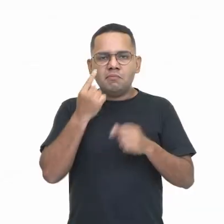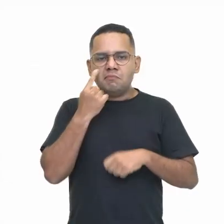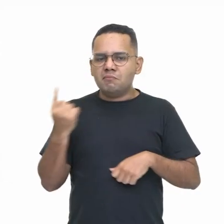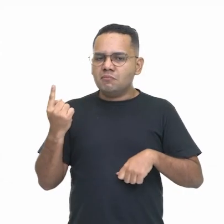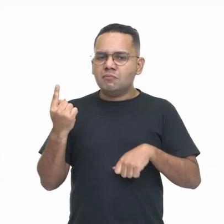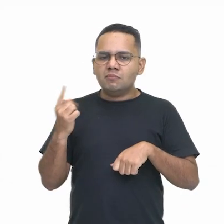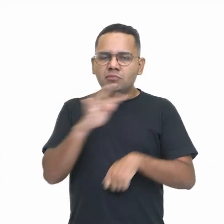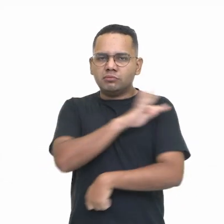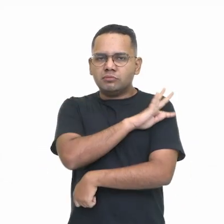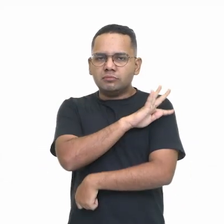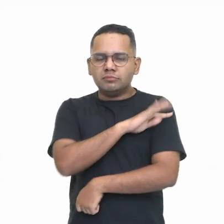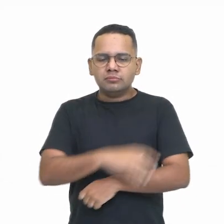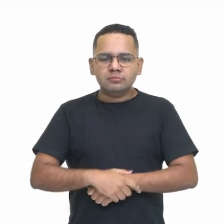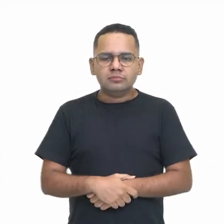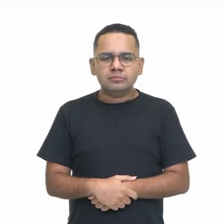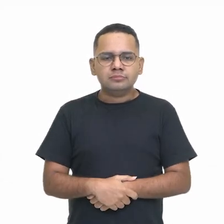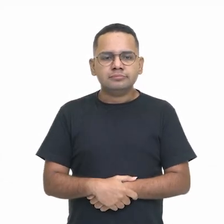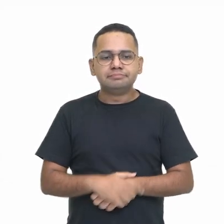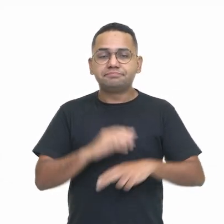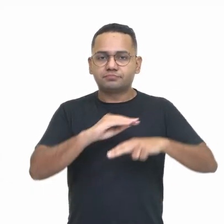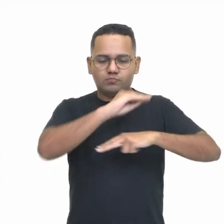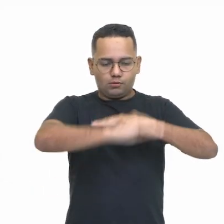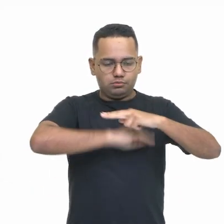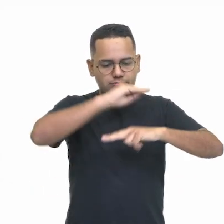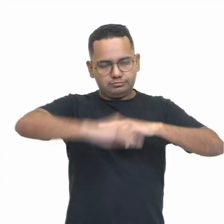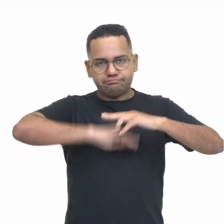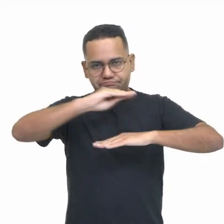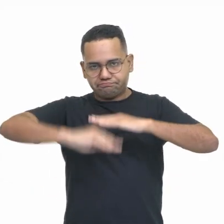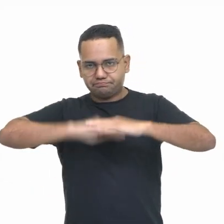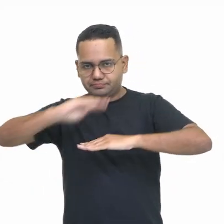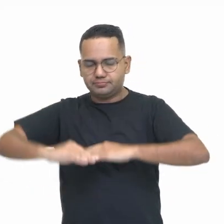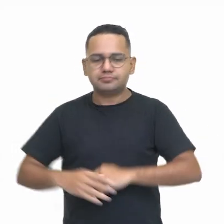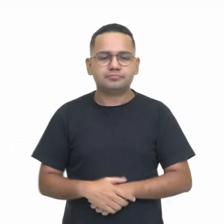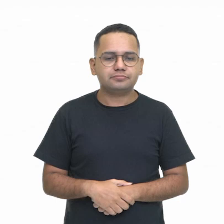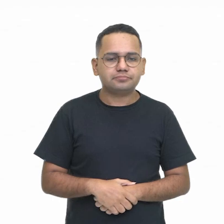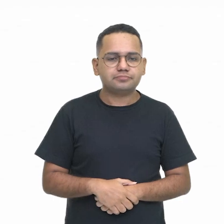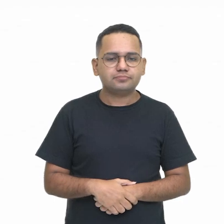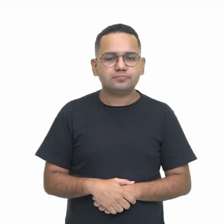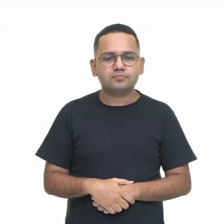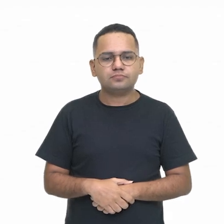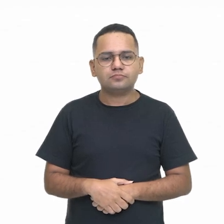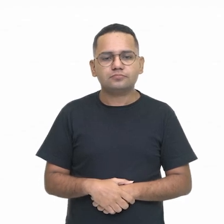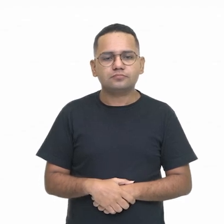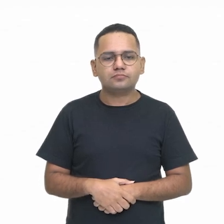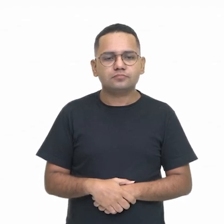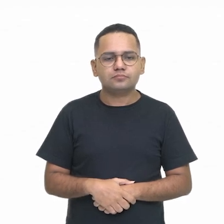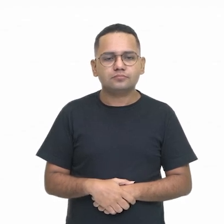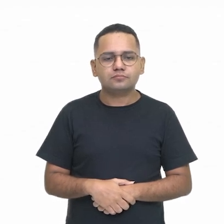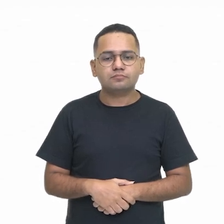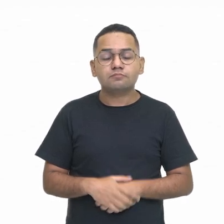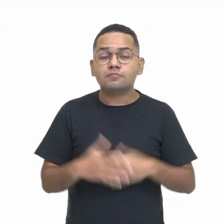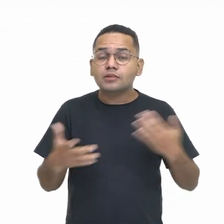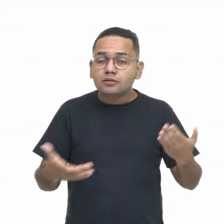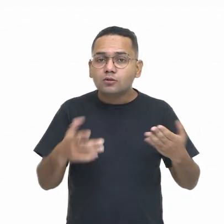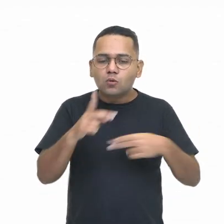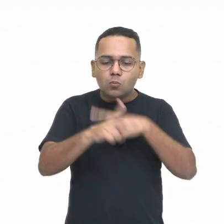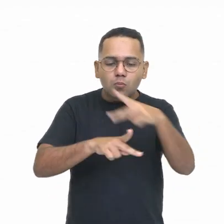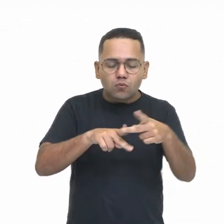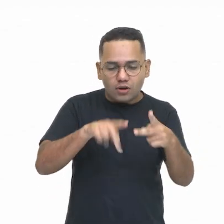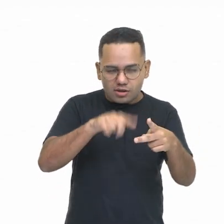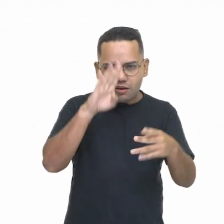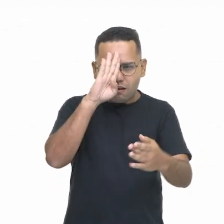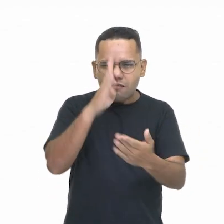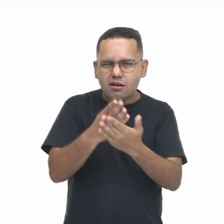Olha só, vamos às características, né? Pois eles acreditavam que existia um espírito, né, e que ele teria uma